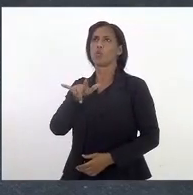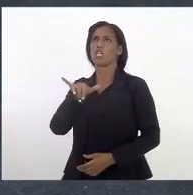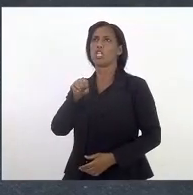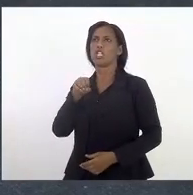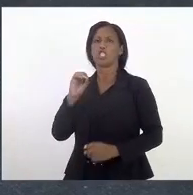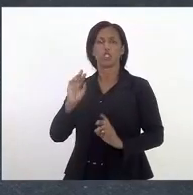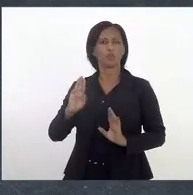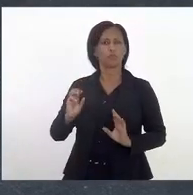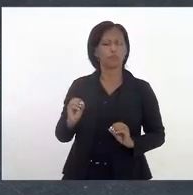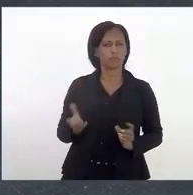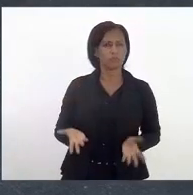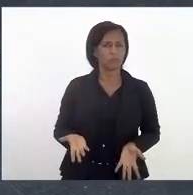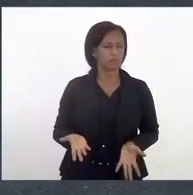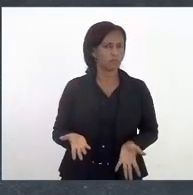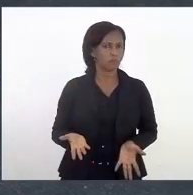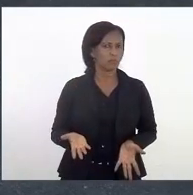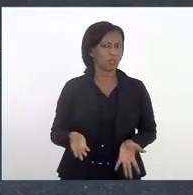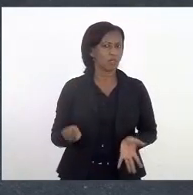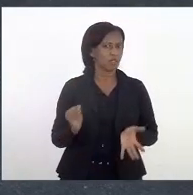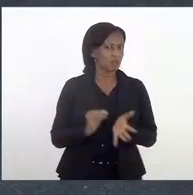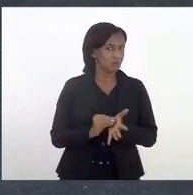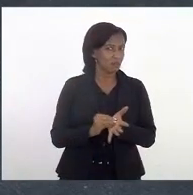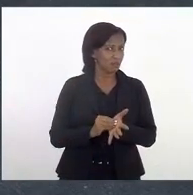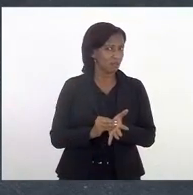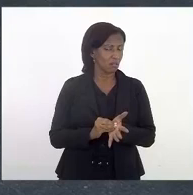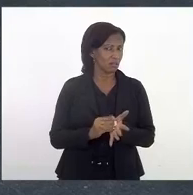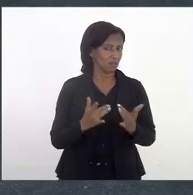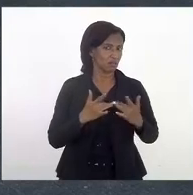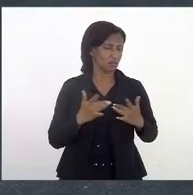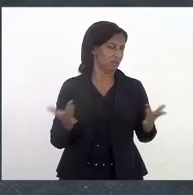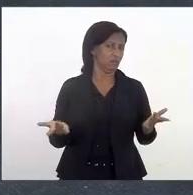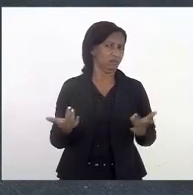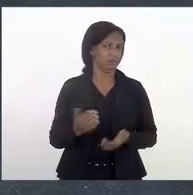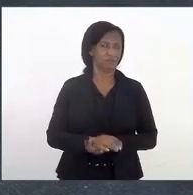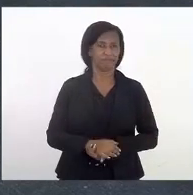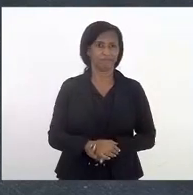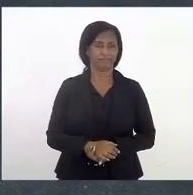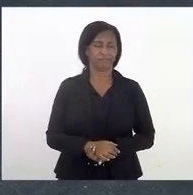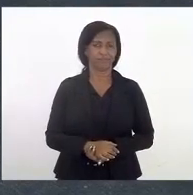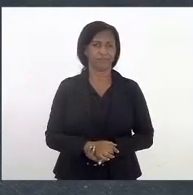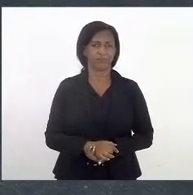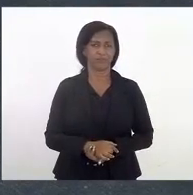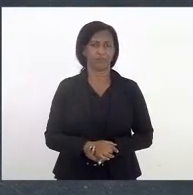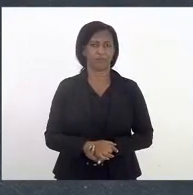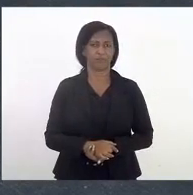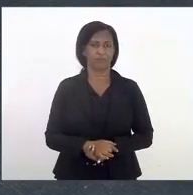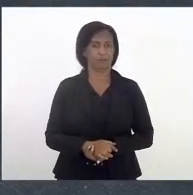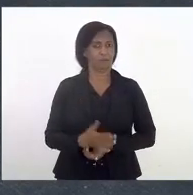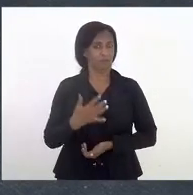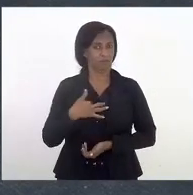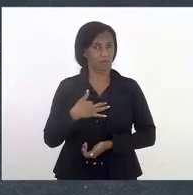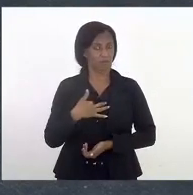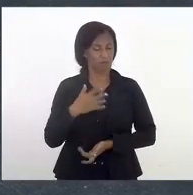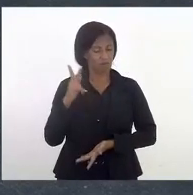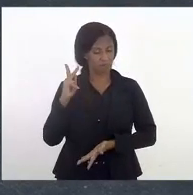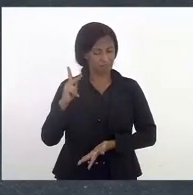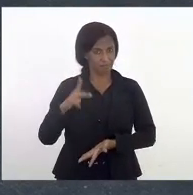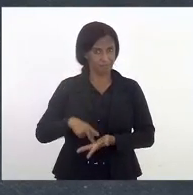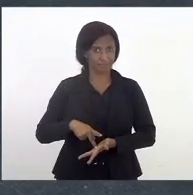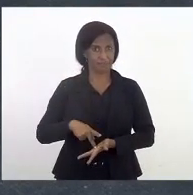E aí manda umas fotos sua sensibilidade social e afirmei aqui seu